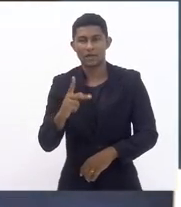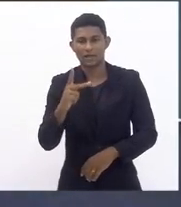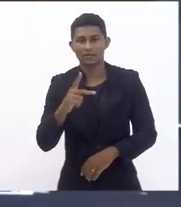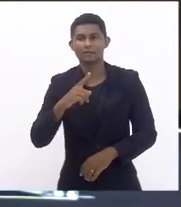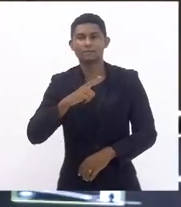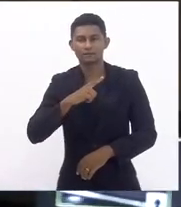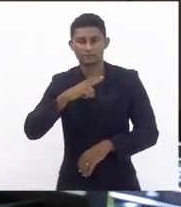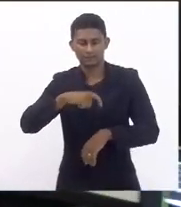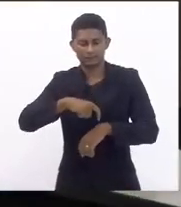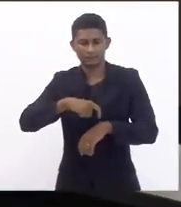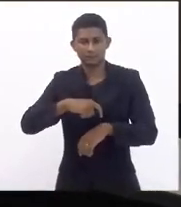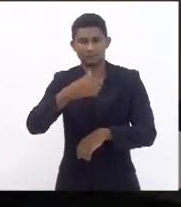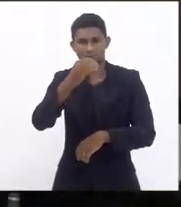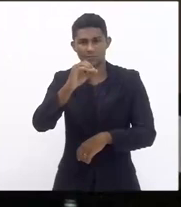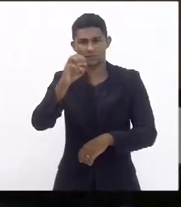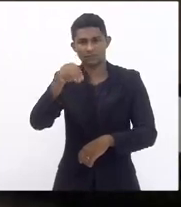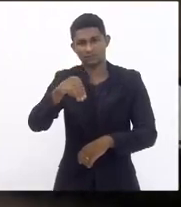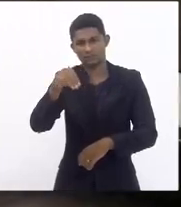regimental.